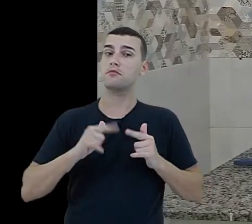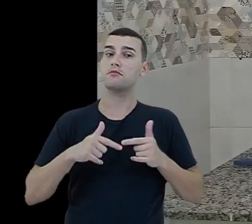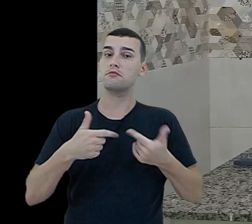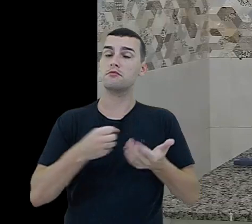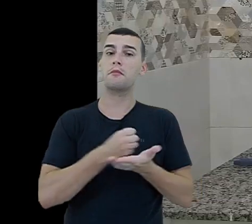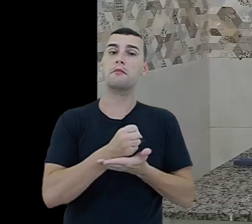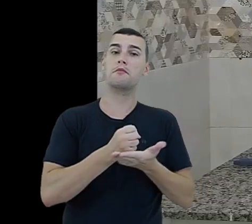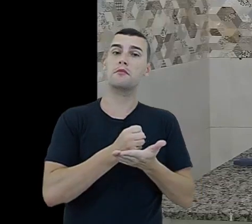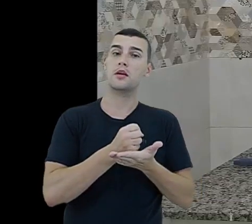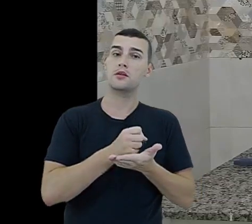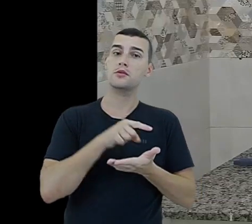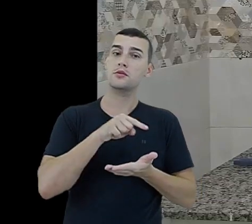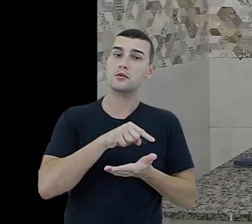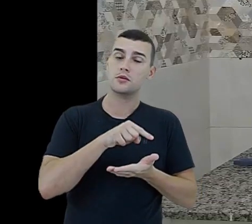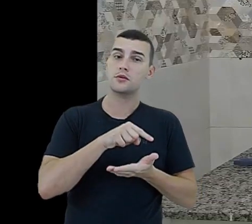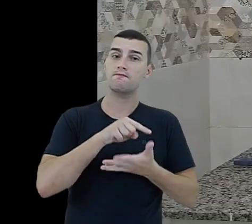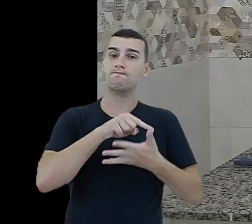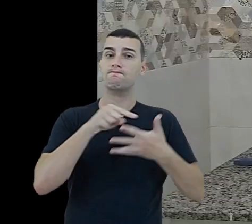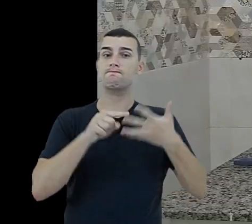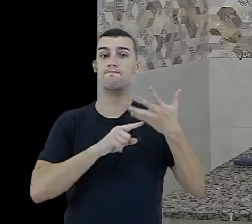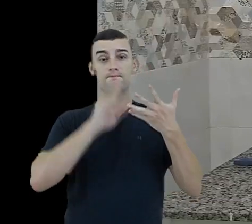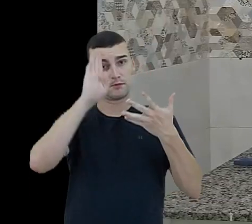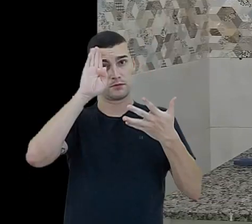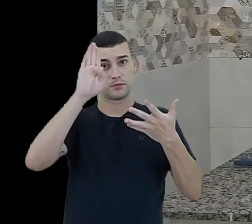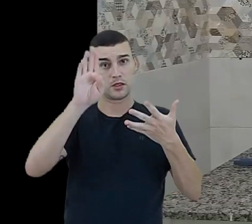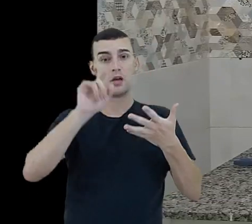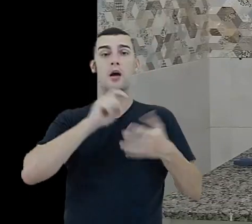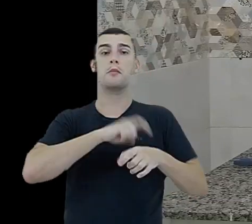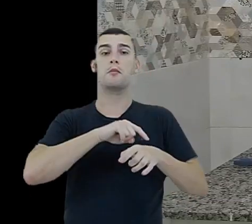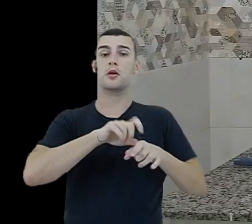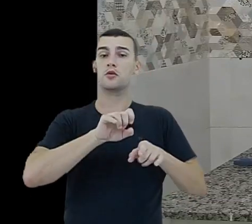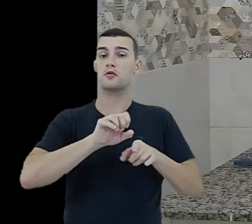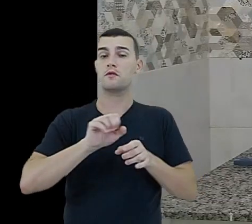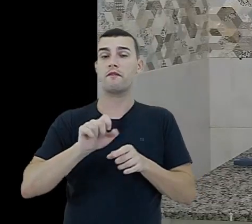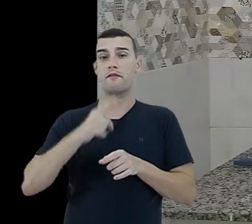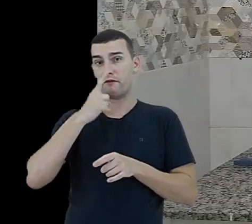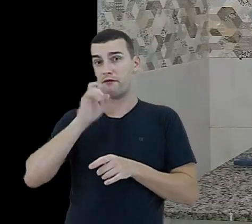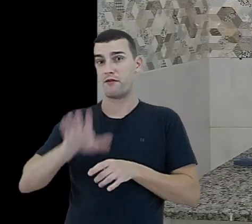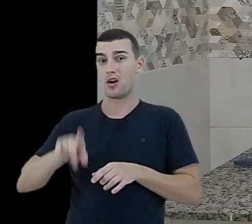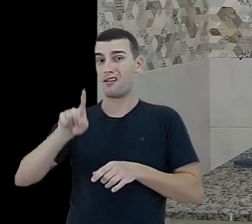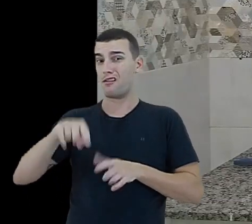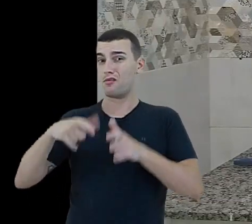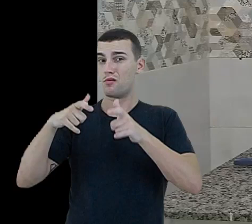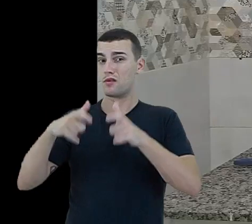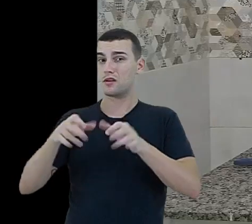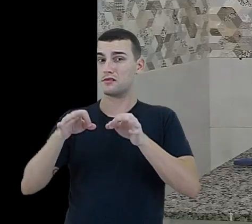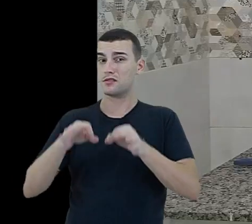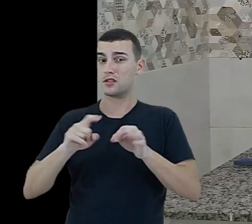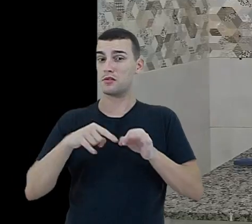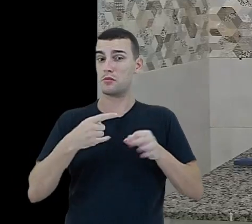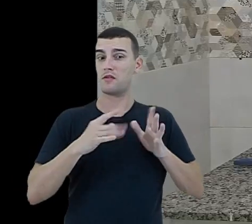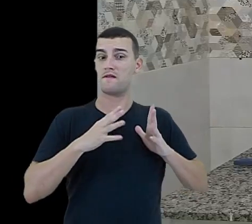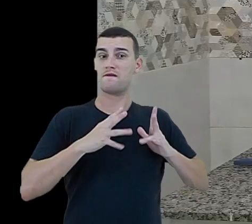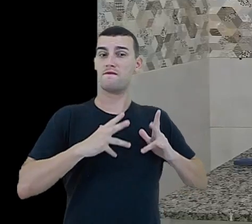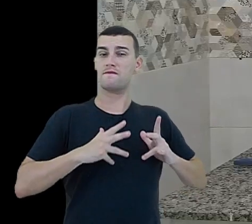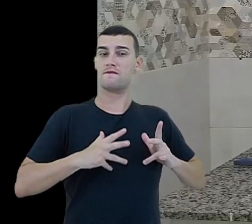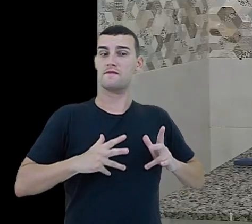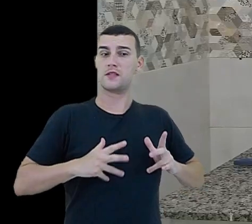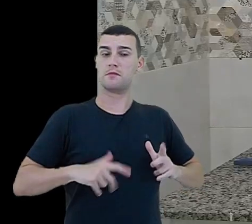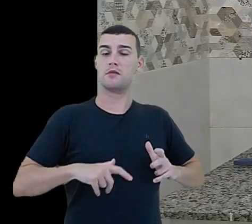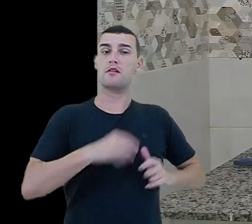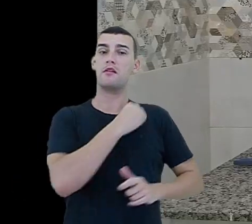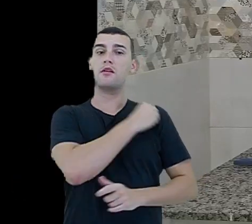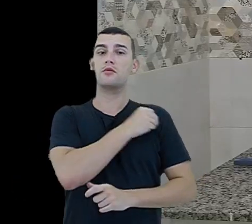seriam os procedimentos básicos. Na hora de descartar a ponteira, descartar no local apropriado e no final, limpar com álcool